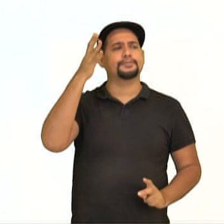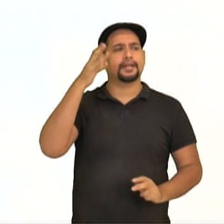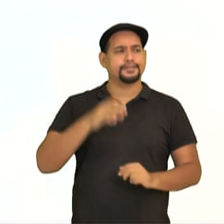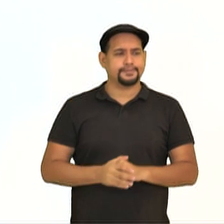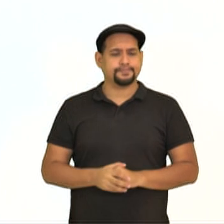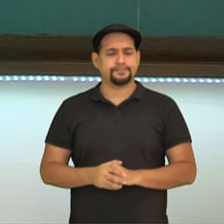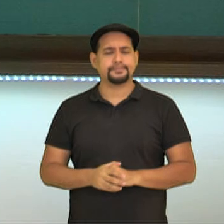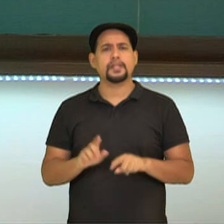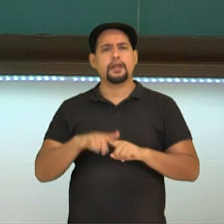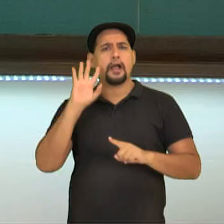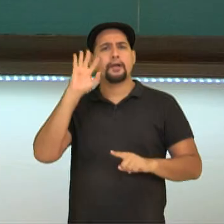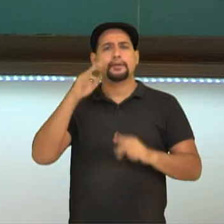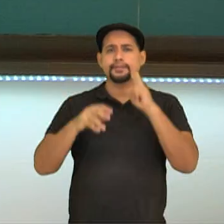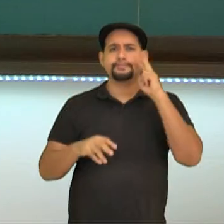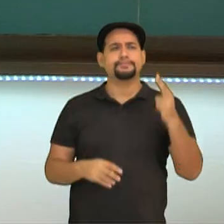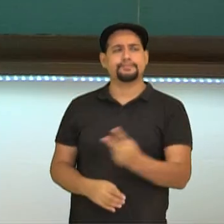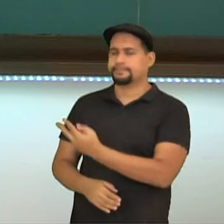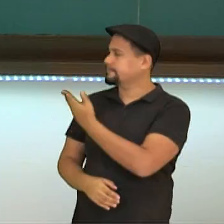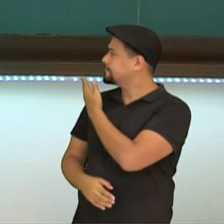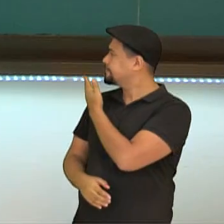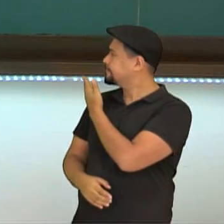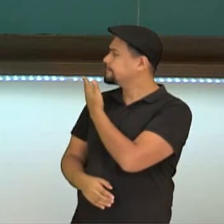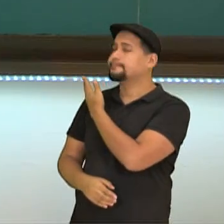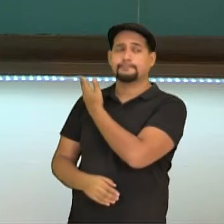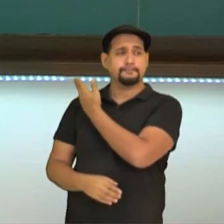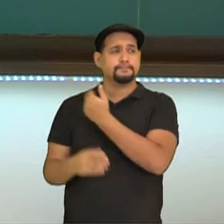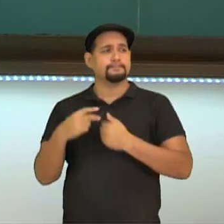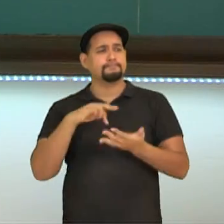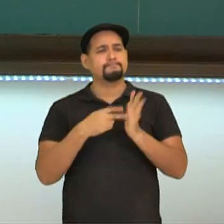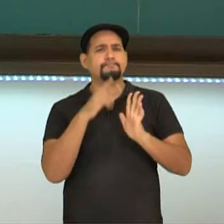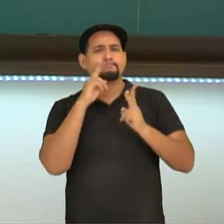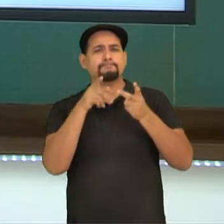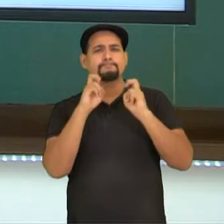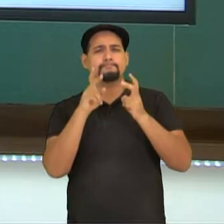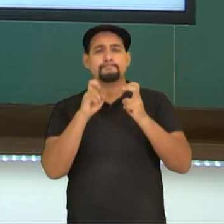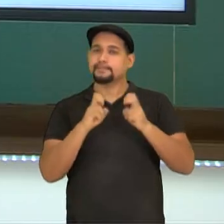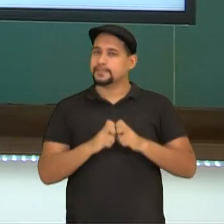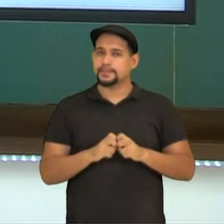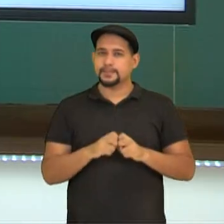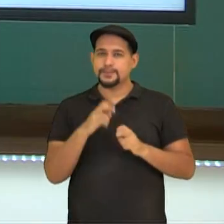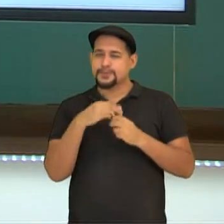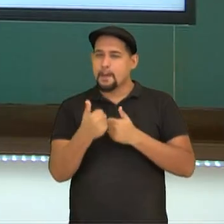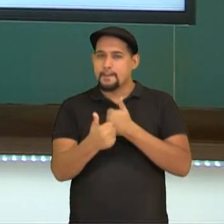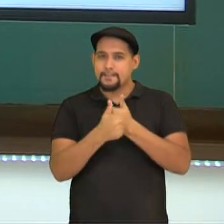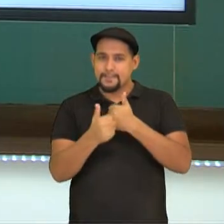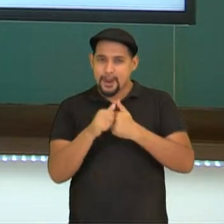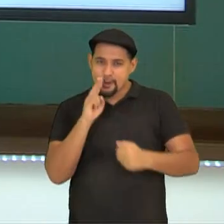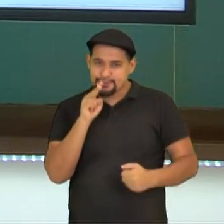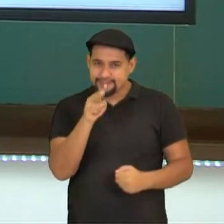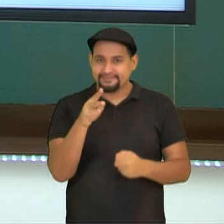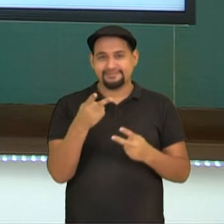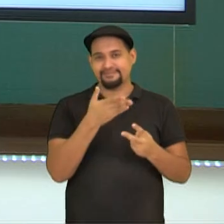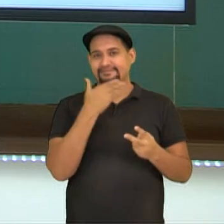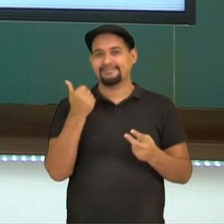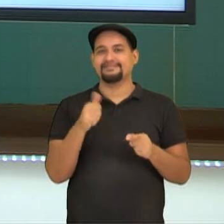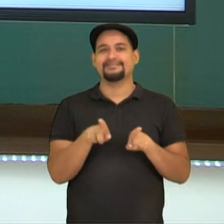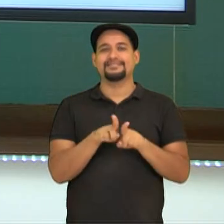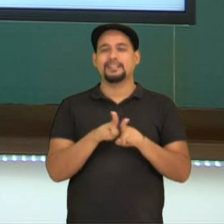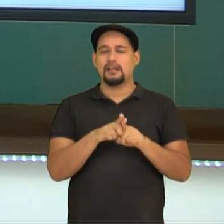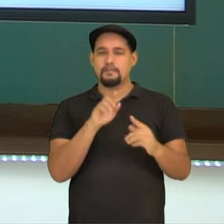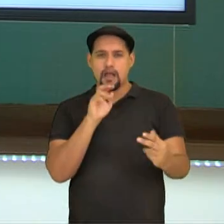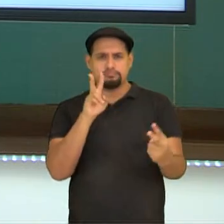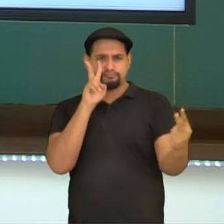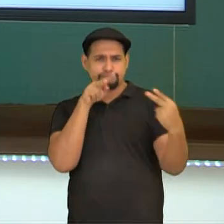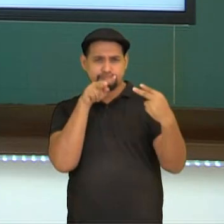aconteceu nesse caso. Olha que interessante. Observe aqui, até chegar mais perto de você para fazer um